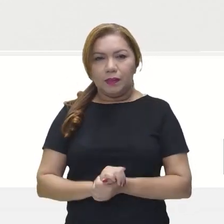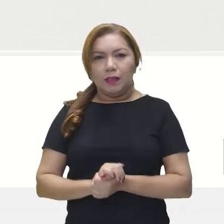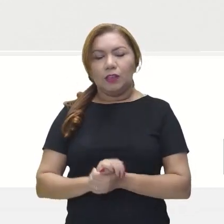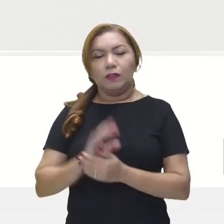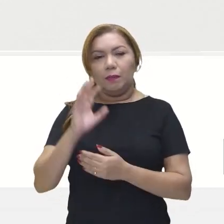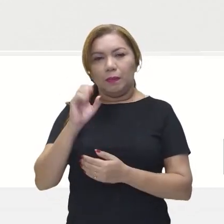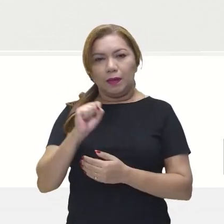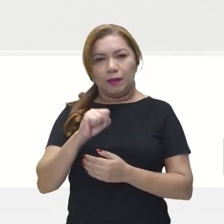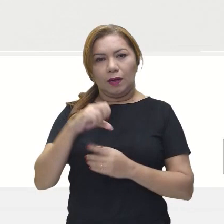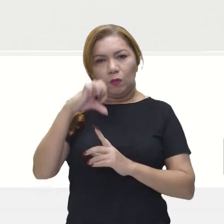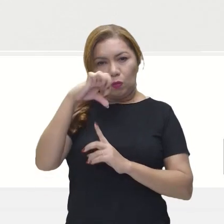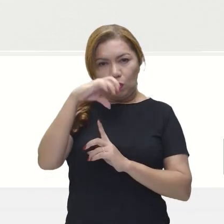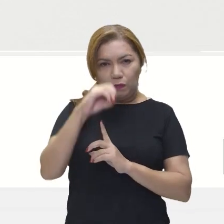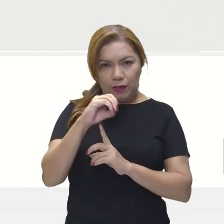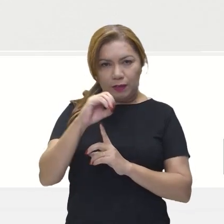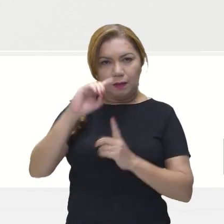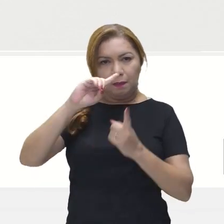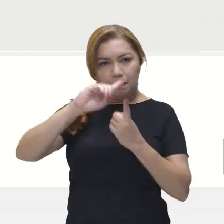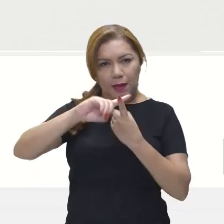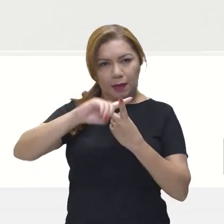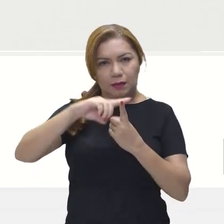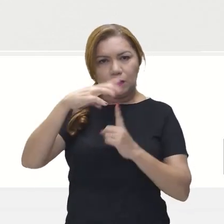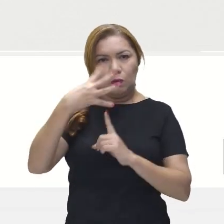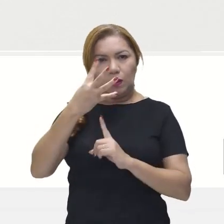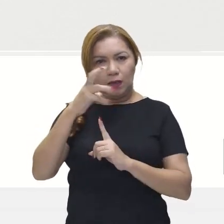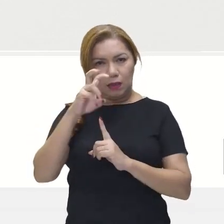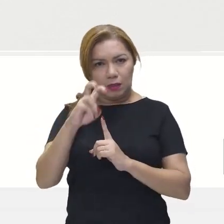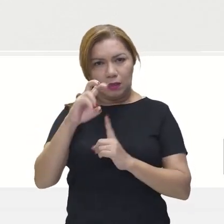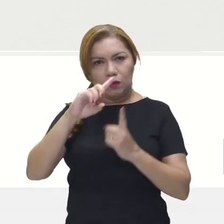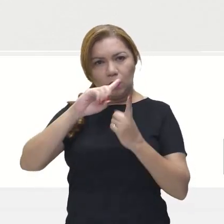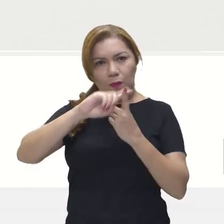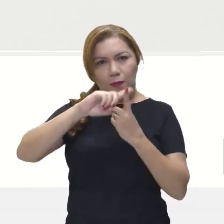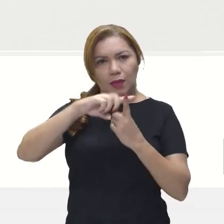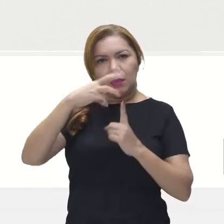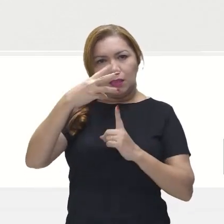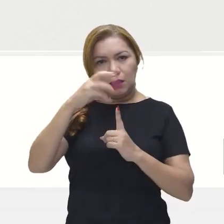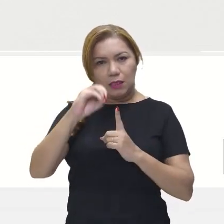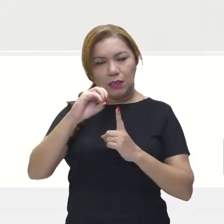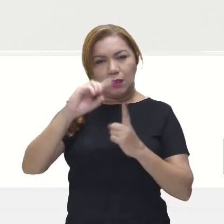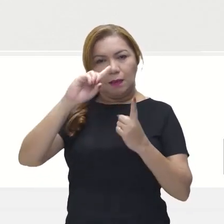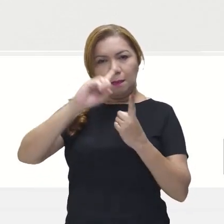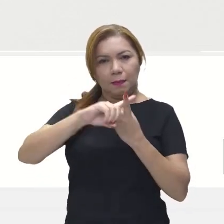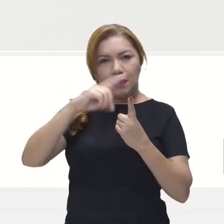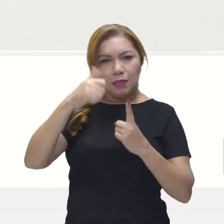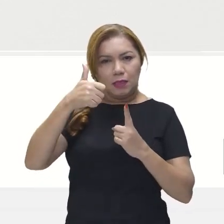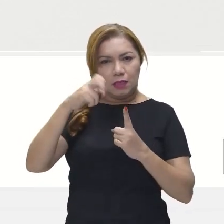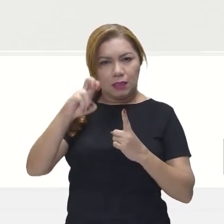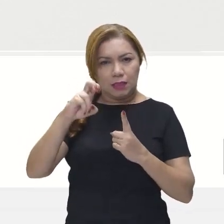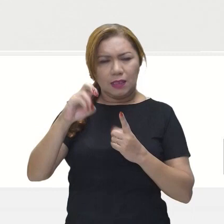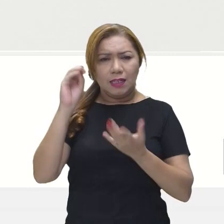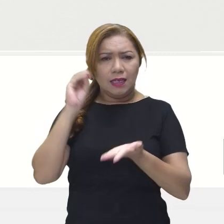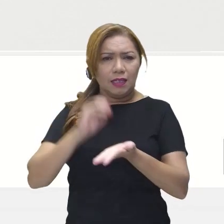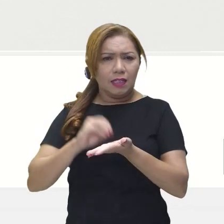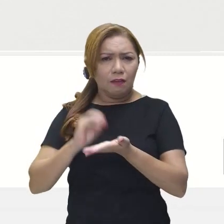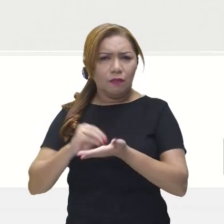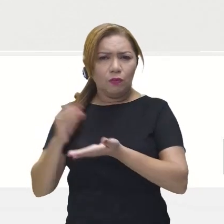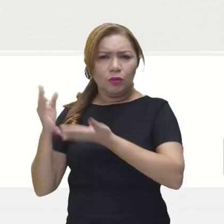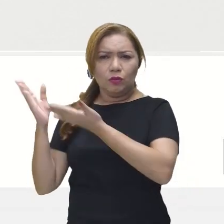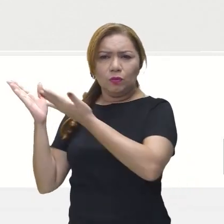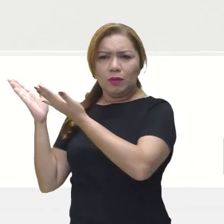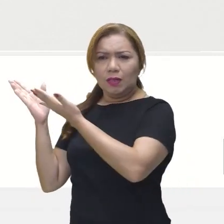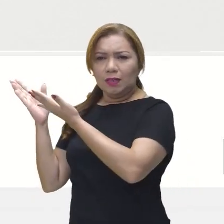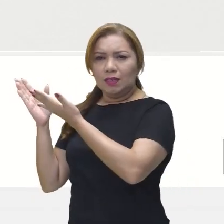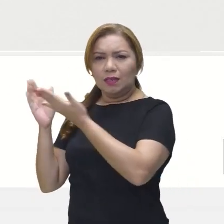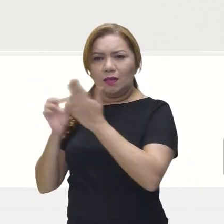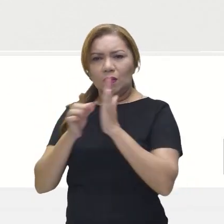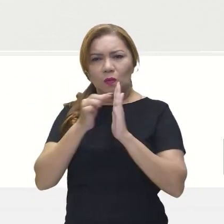90, somar com 45, somar com 30, somar com 15. Epa, tem uma área aqui, quanto aqui? Não foi sinalizada